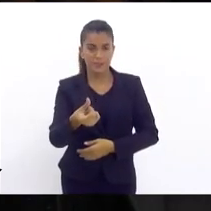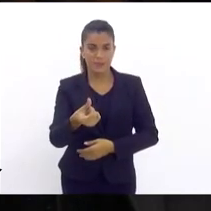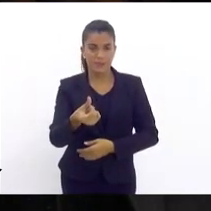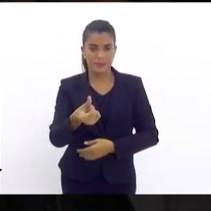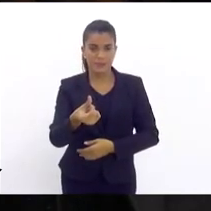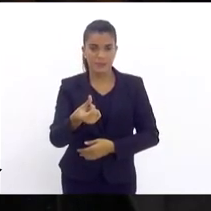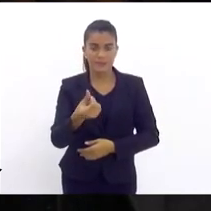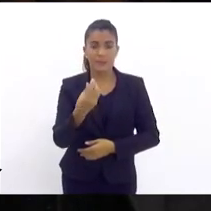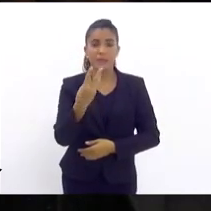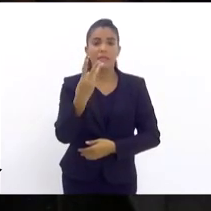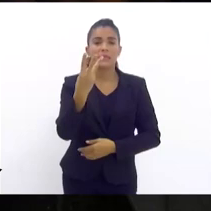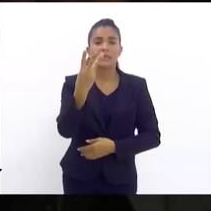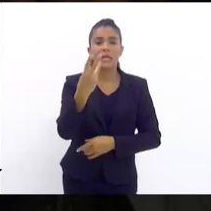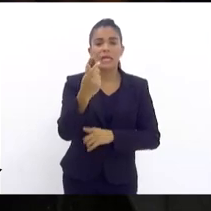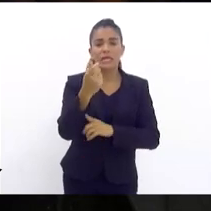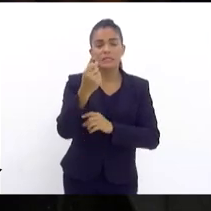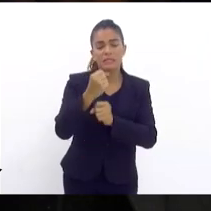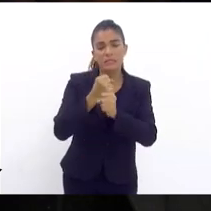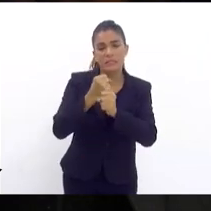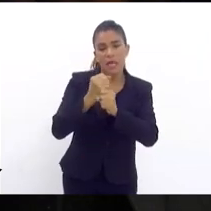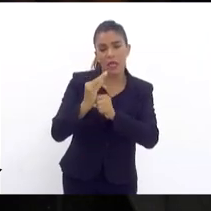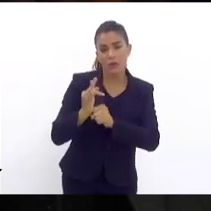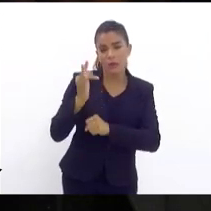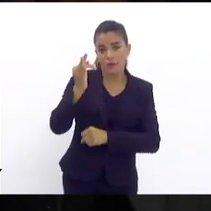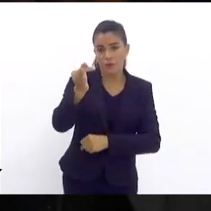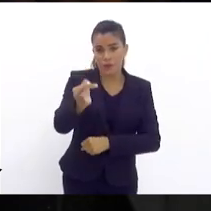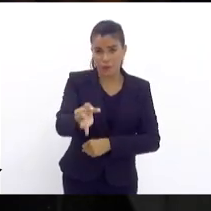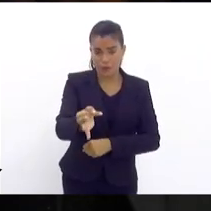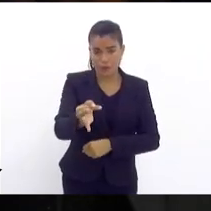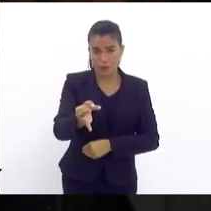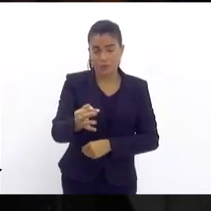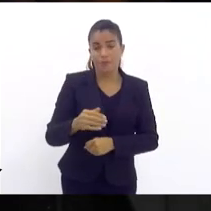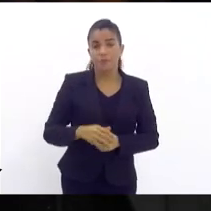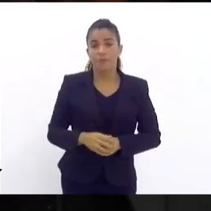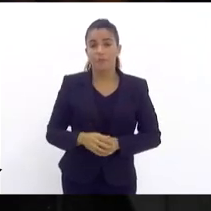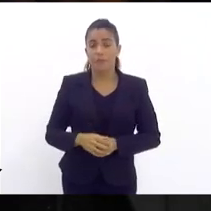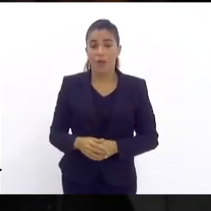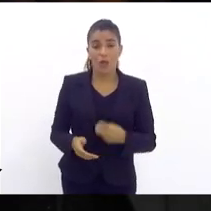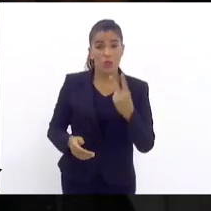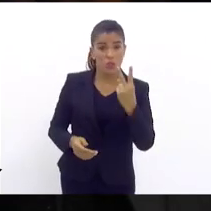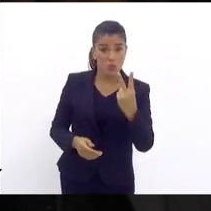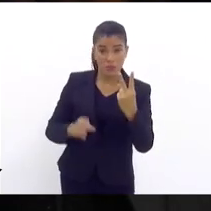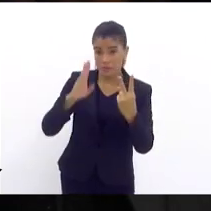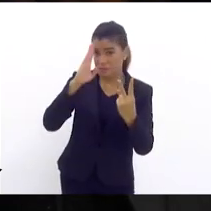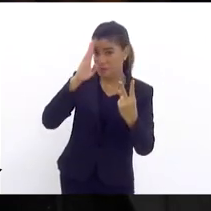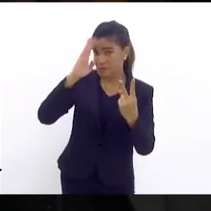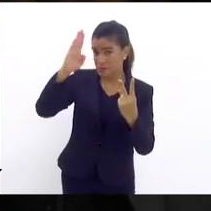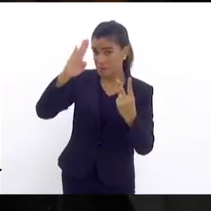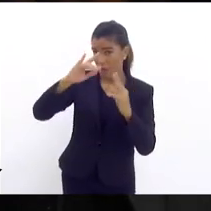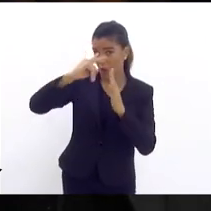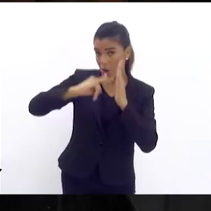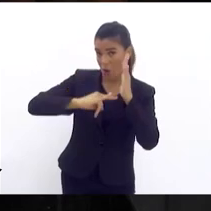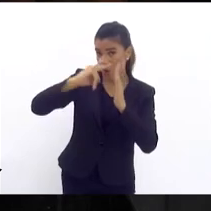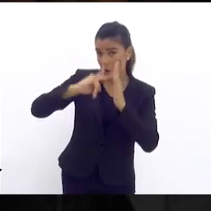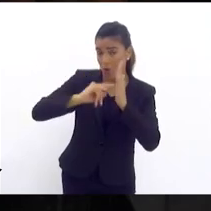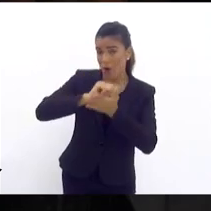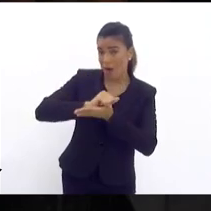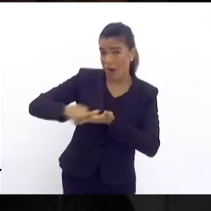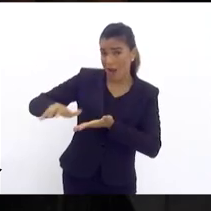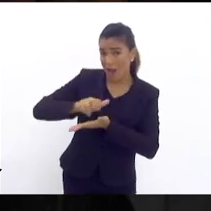próximos anos e as nossas duas principais receitas como sabe vossa excelência